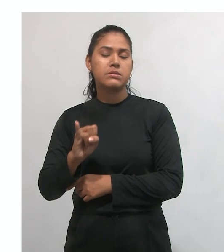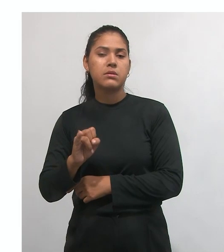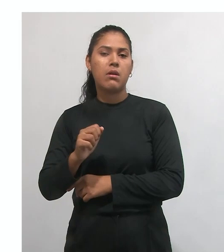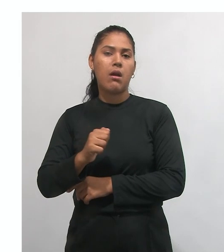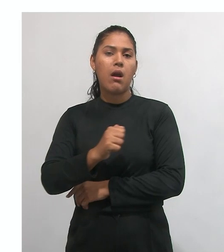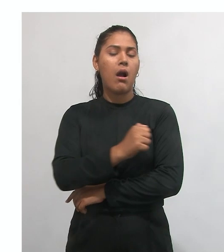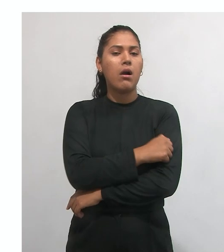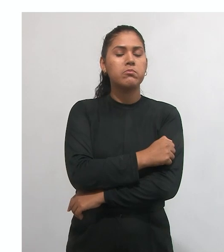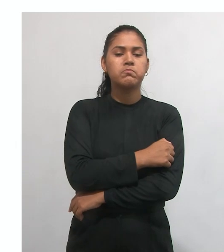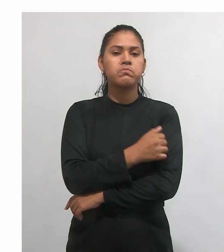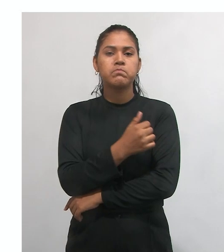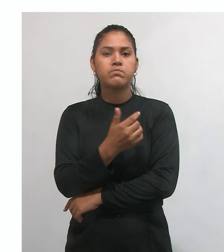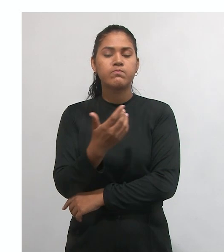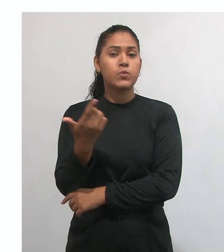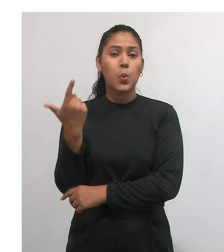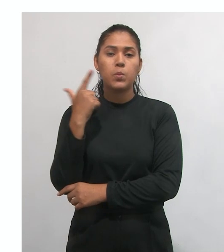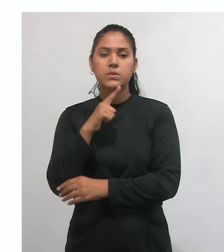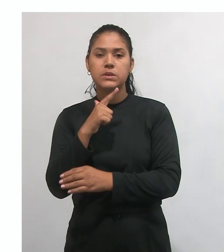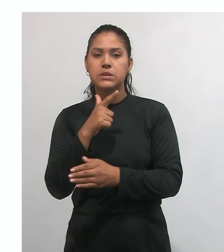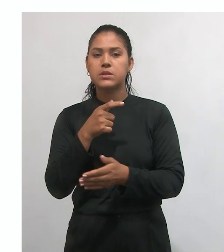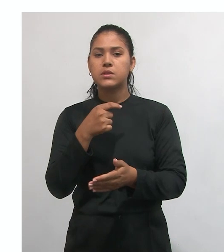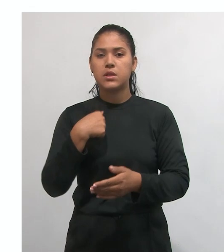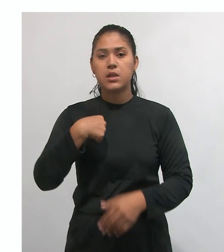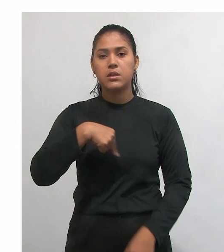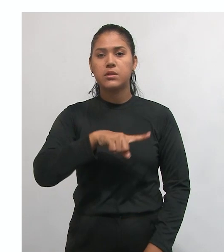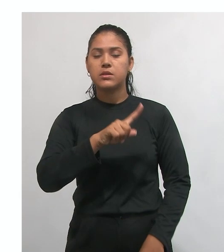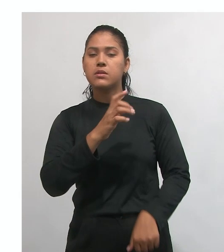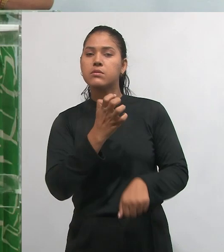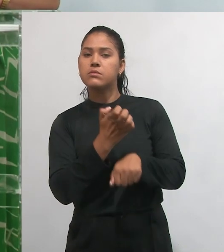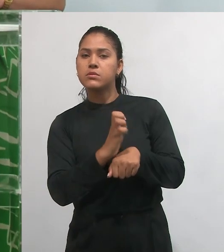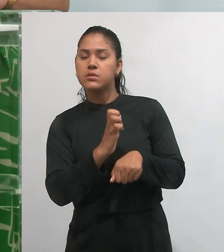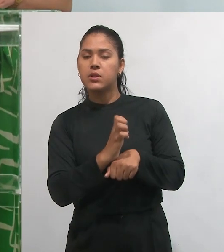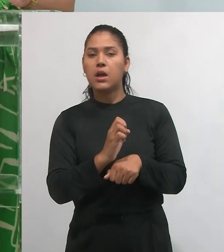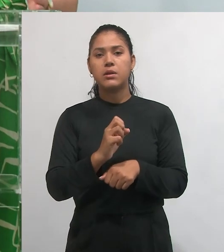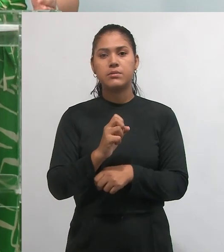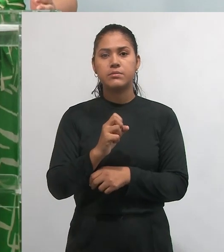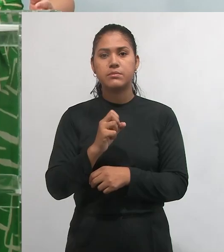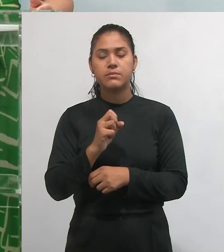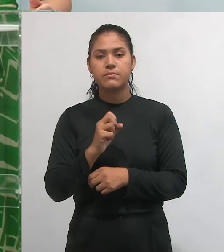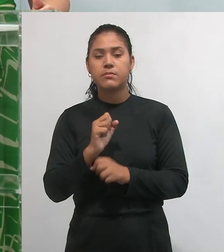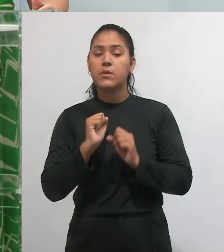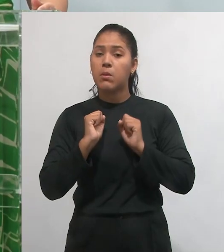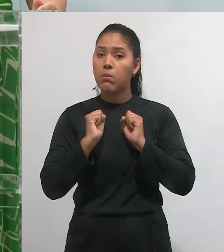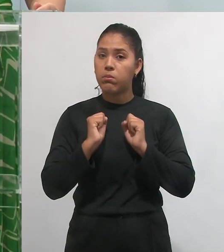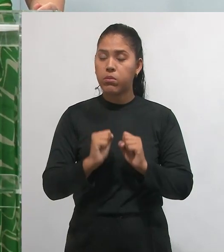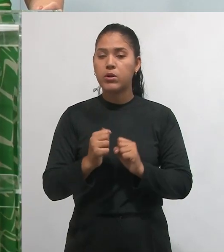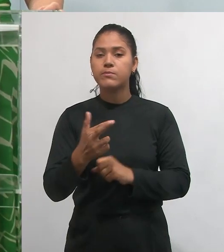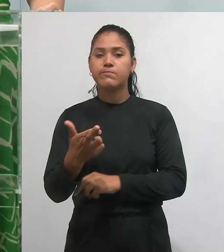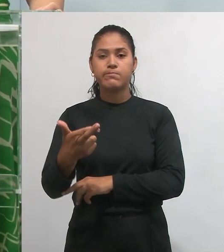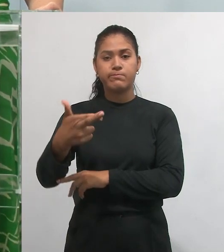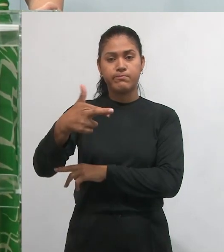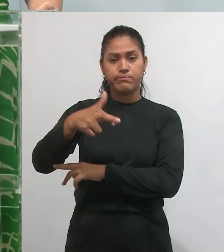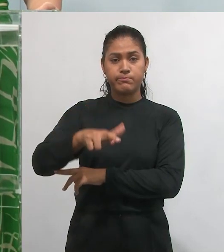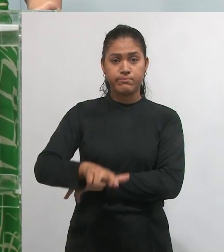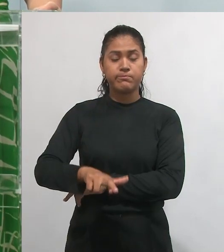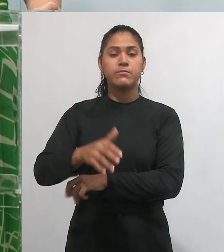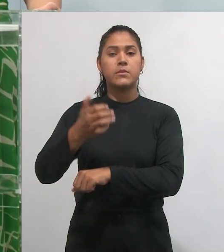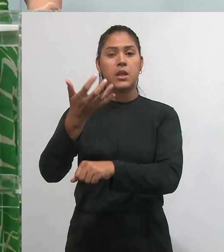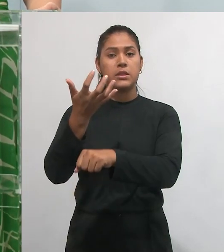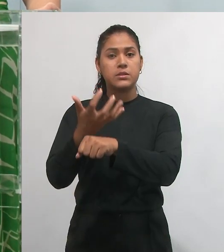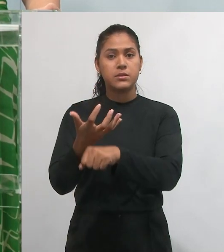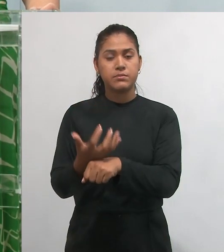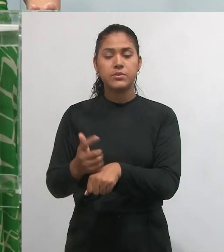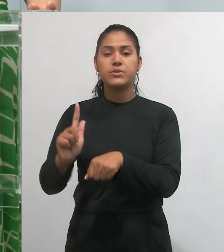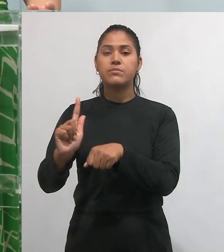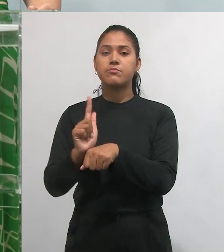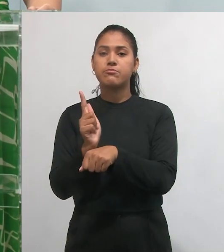o aluno ele não cumprir as determinações, ele será reprovado